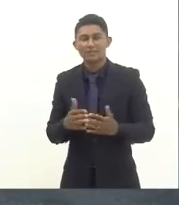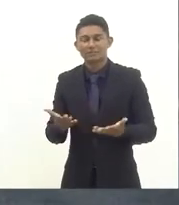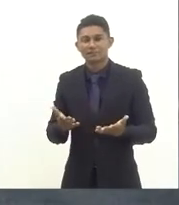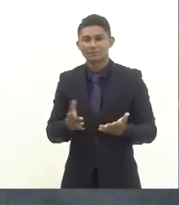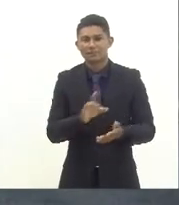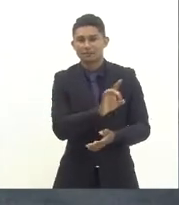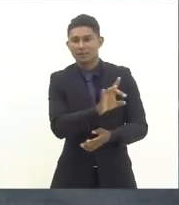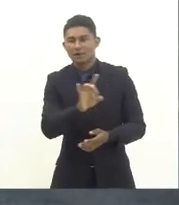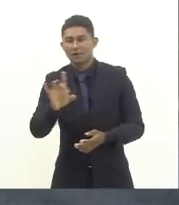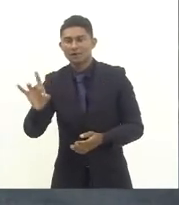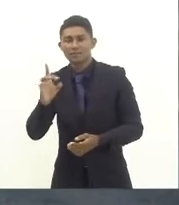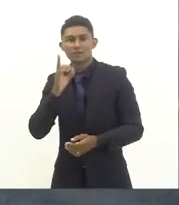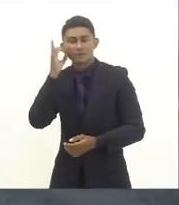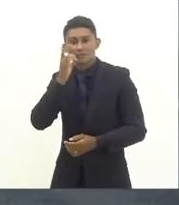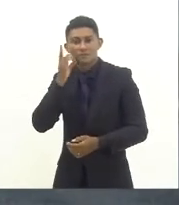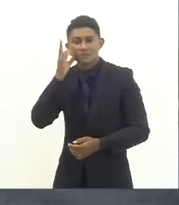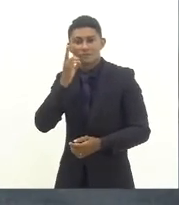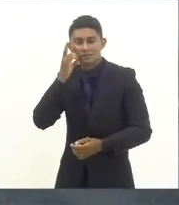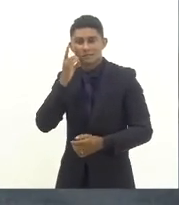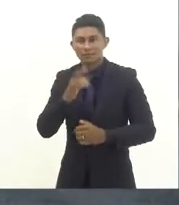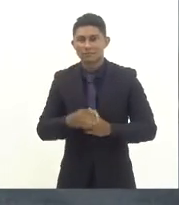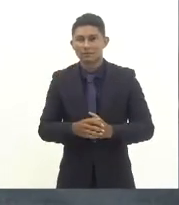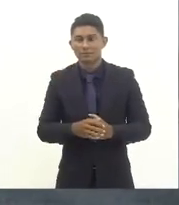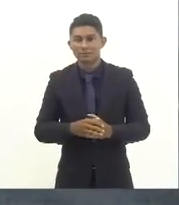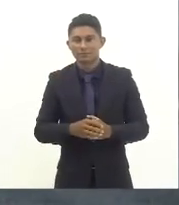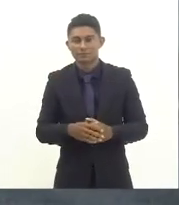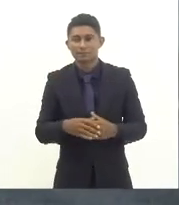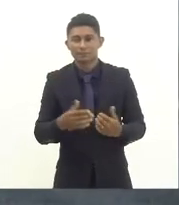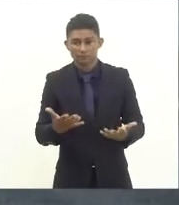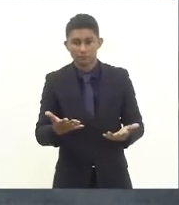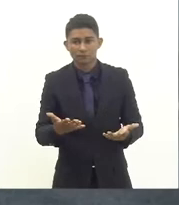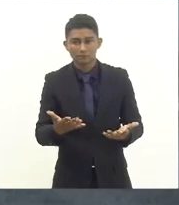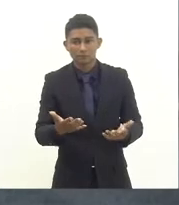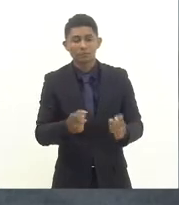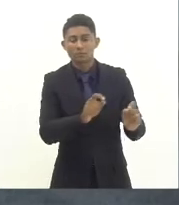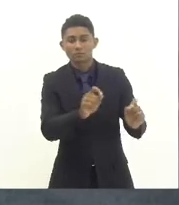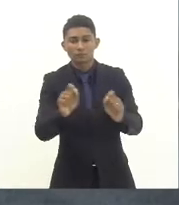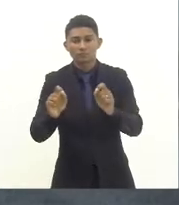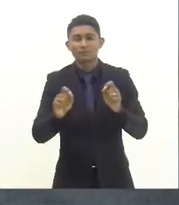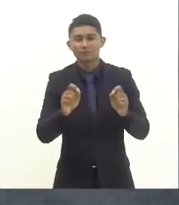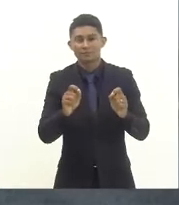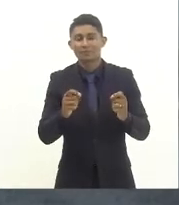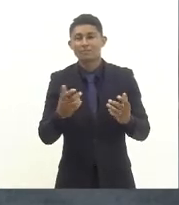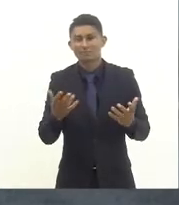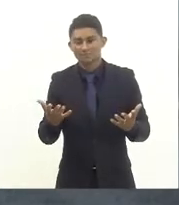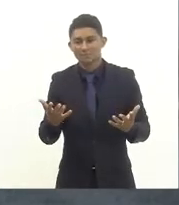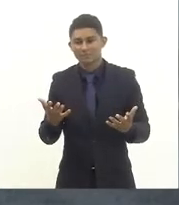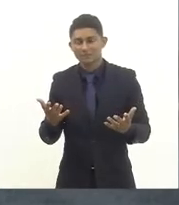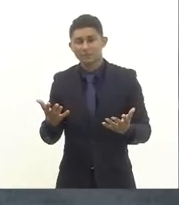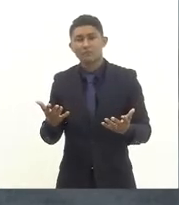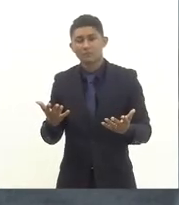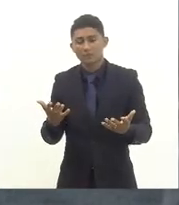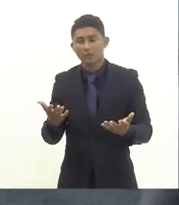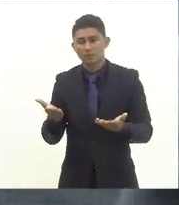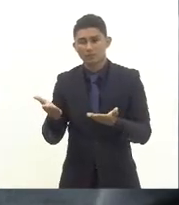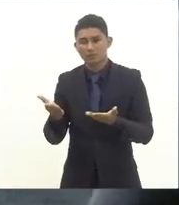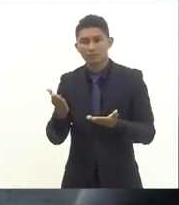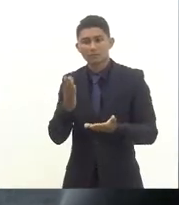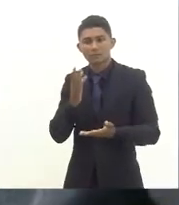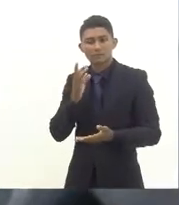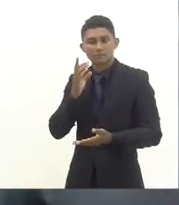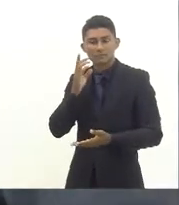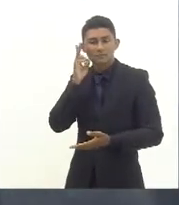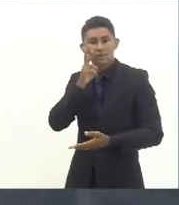projeto de lei antes porém se o presidente de determinar minha fala queria evidenciar aqui a presença do vereador